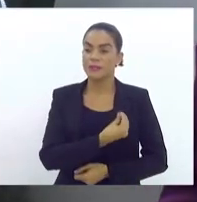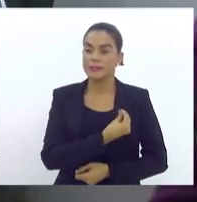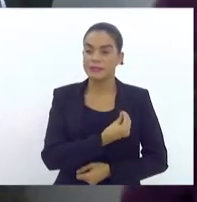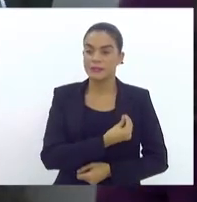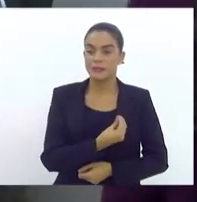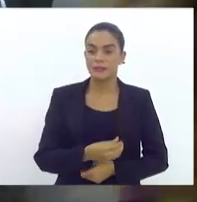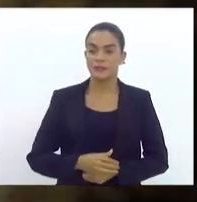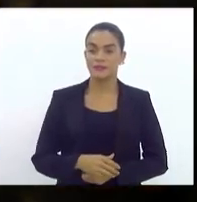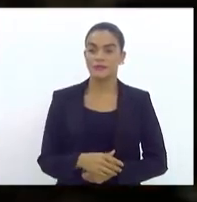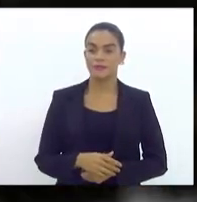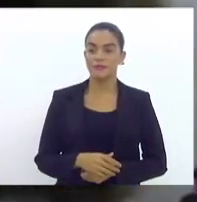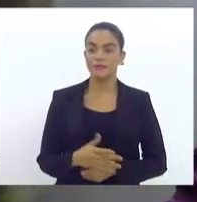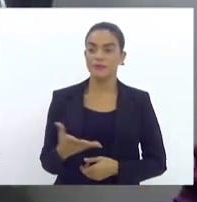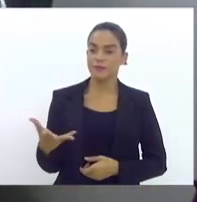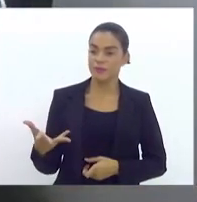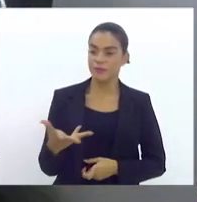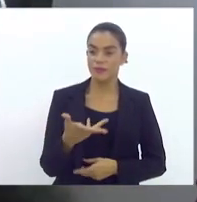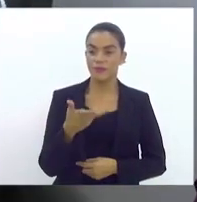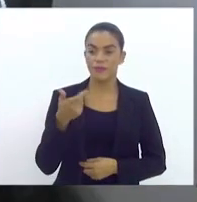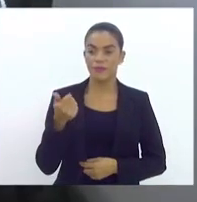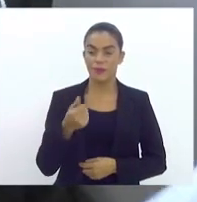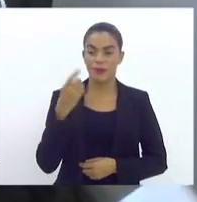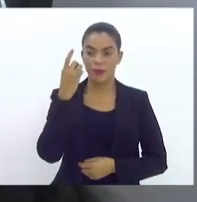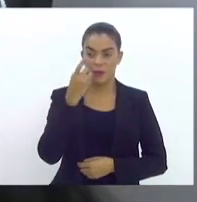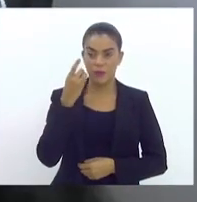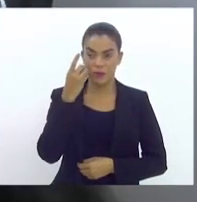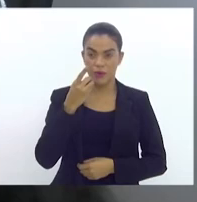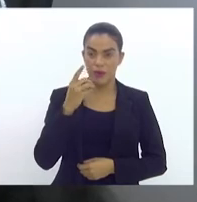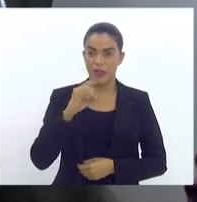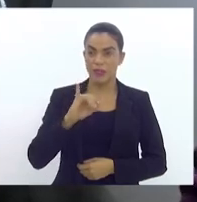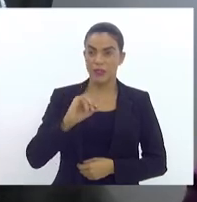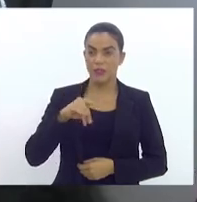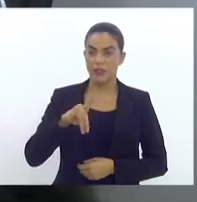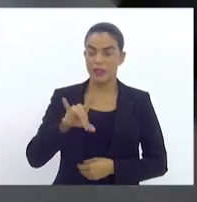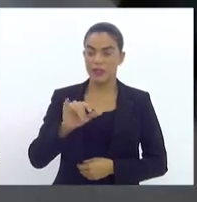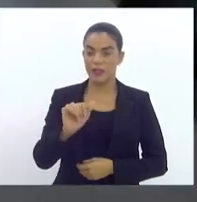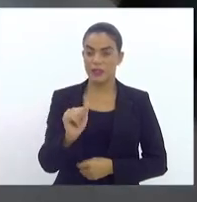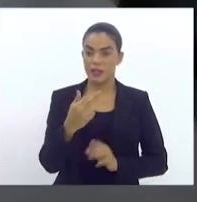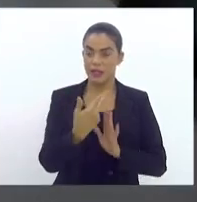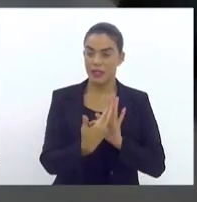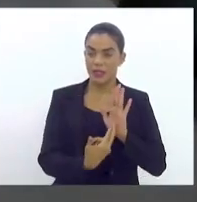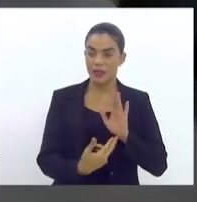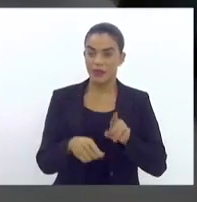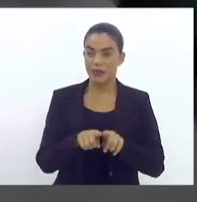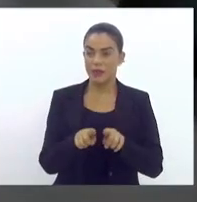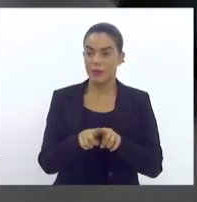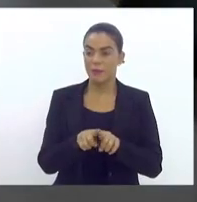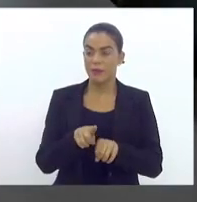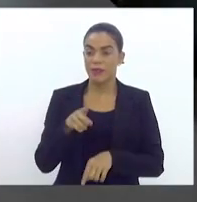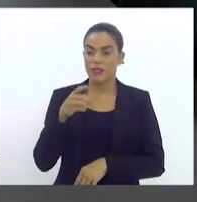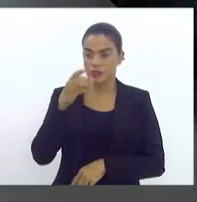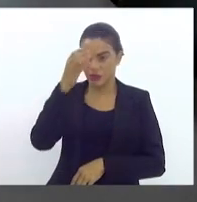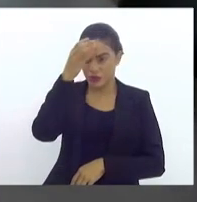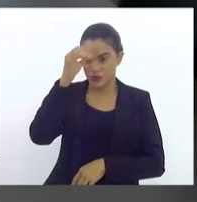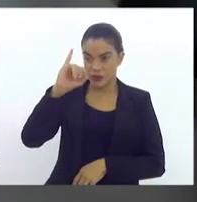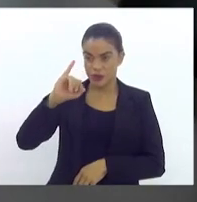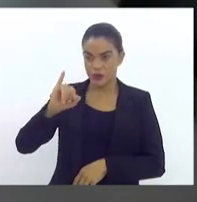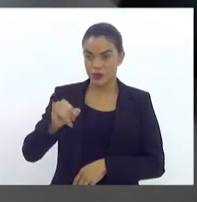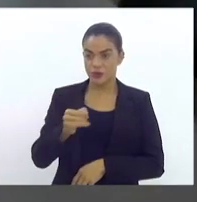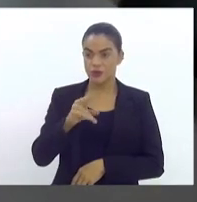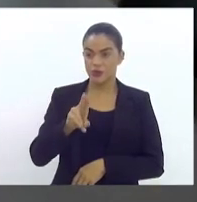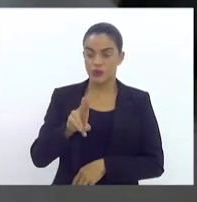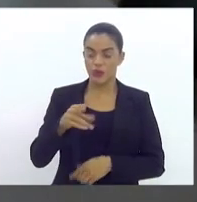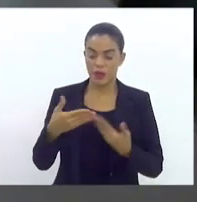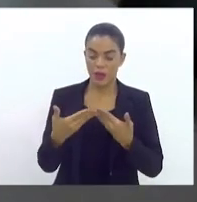dos excelentíssimos senhoras deputada índia vice-presidente do boca aberta